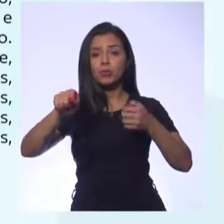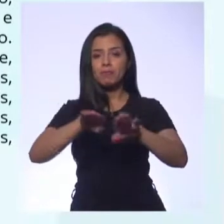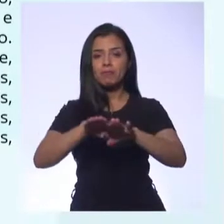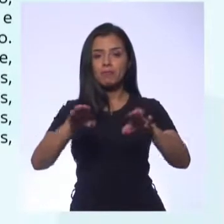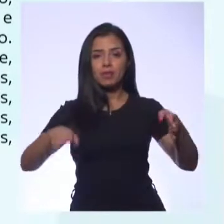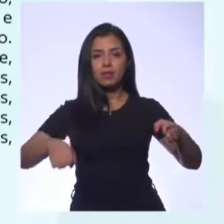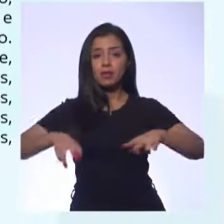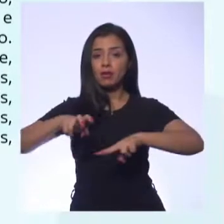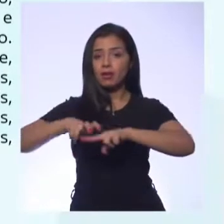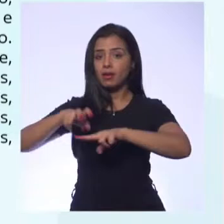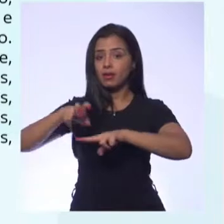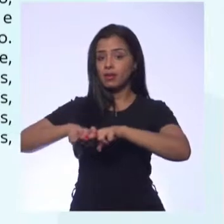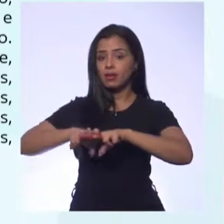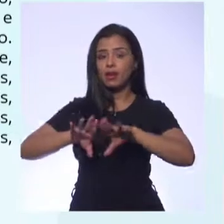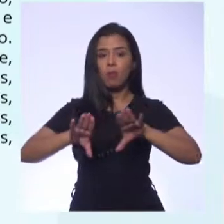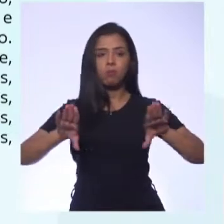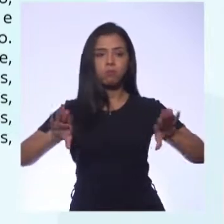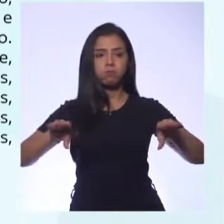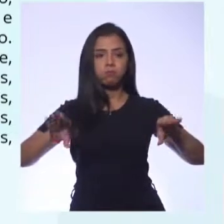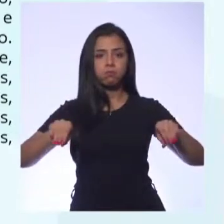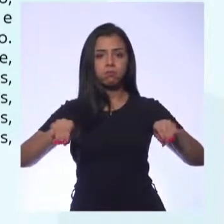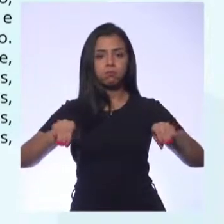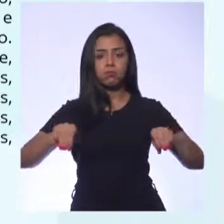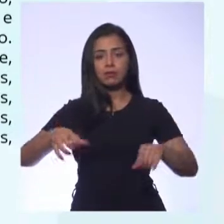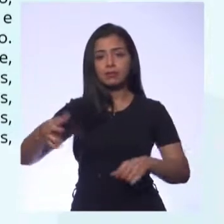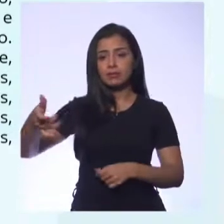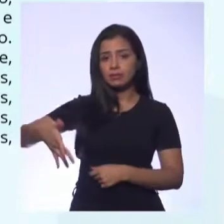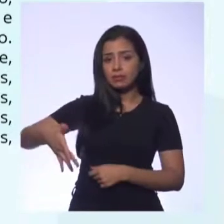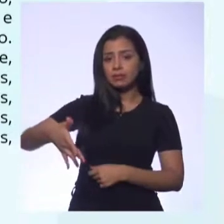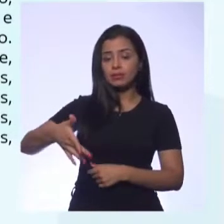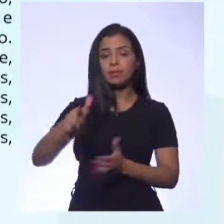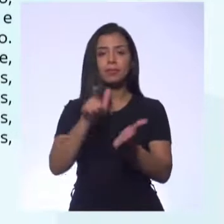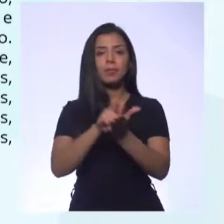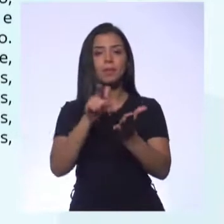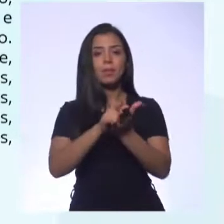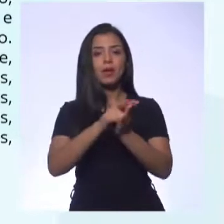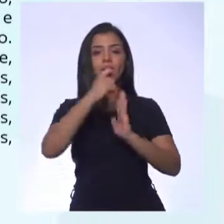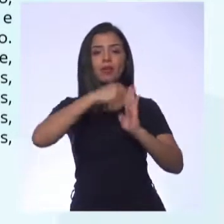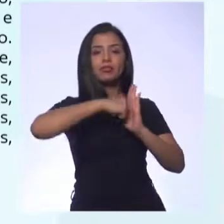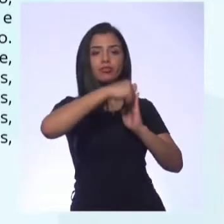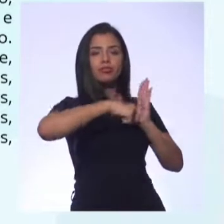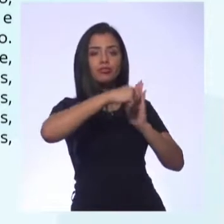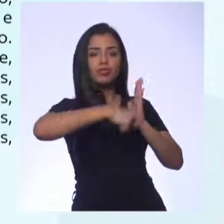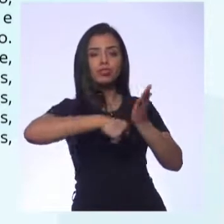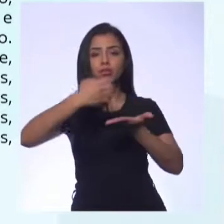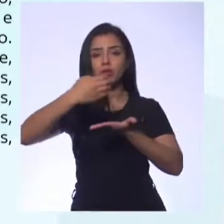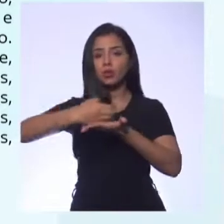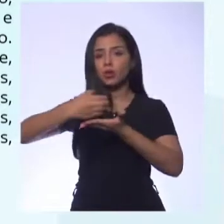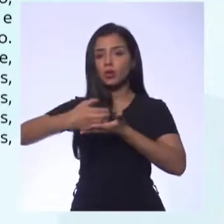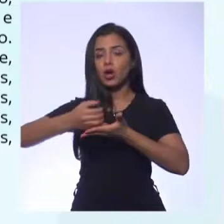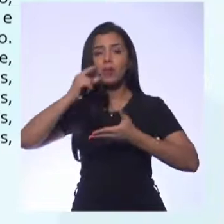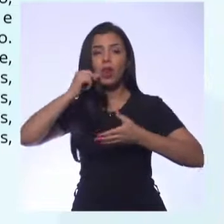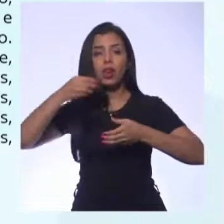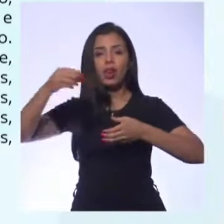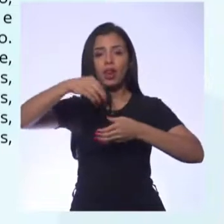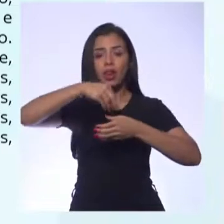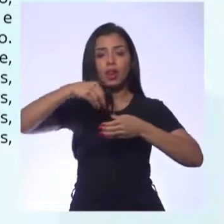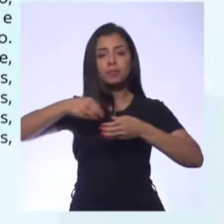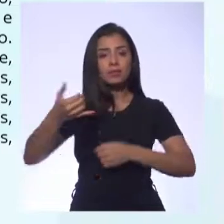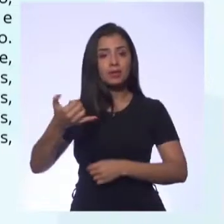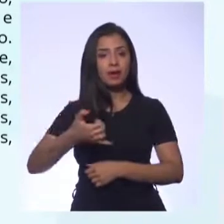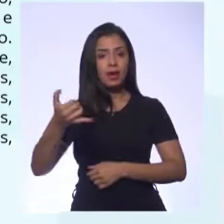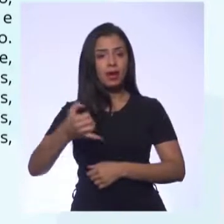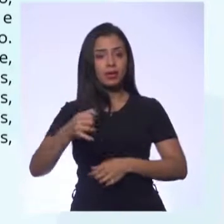cadeira, cinzeiro, papéis, telefone, agenda, copo com lápis, canetas, blocos de